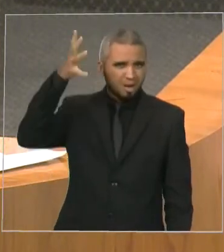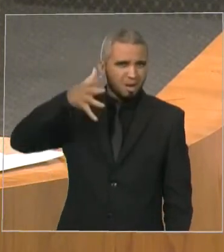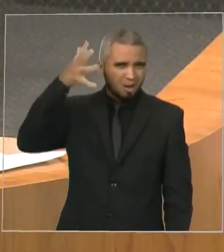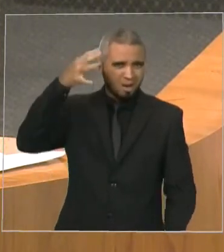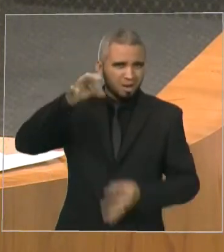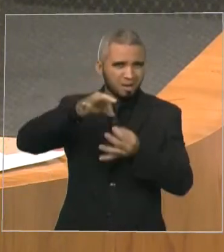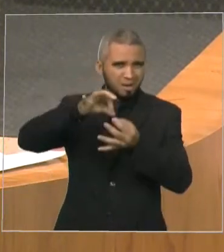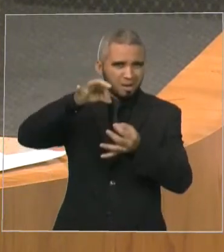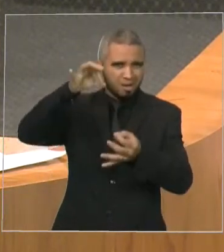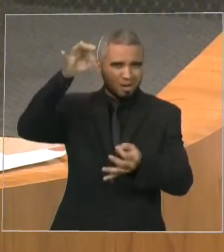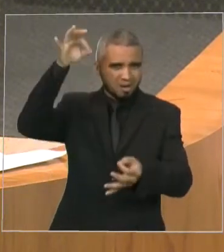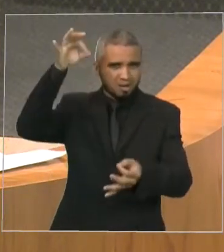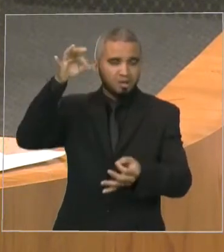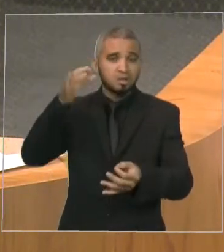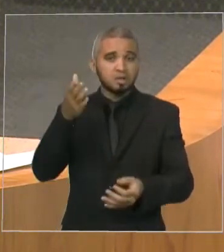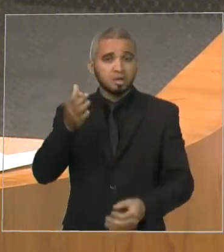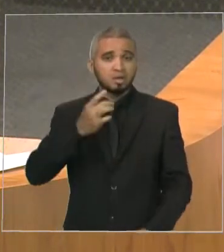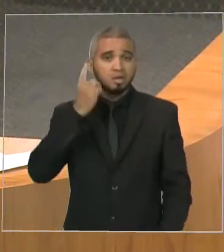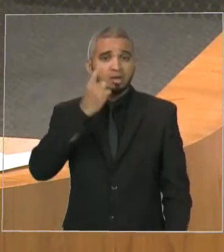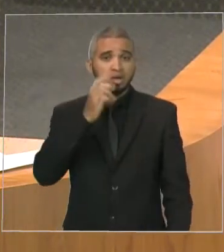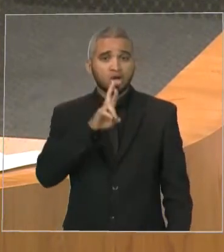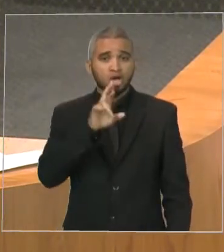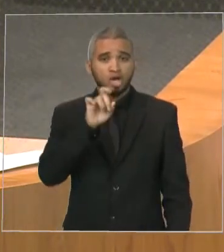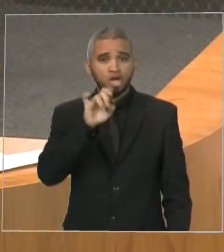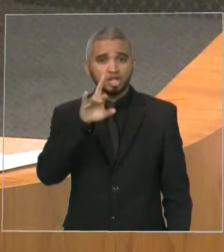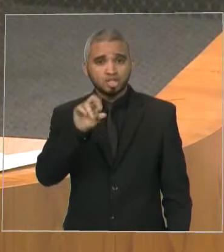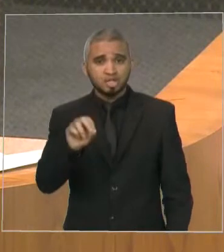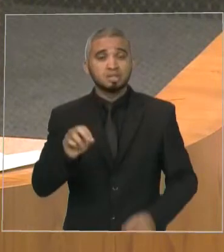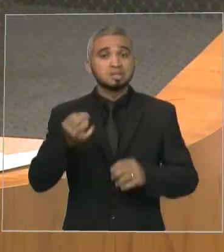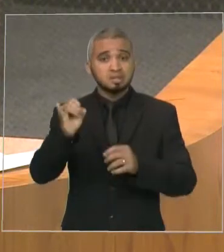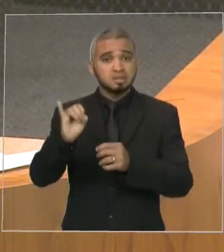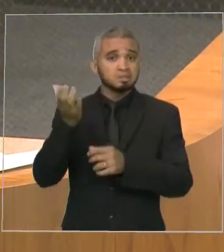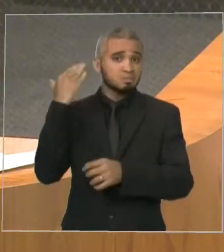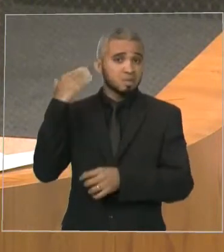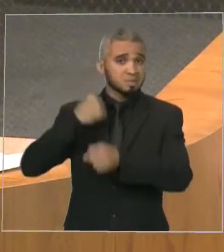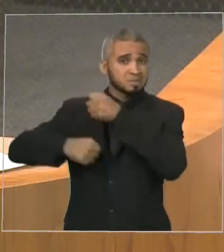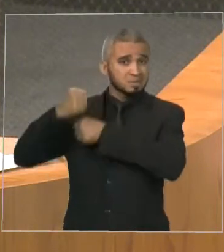Seria muito bom, deputado Rogério, se ele tivesse feito isso desde o início.